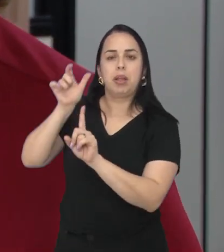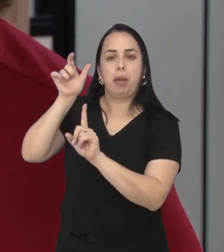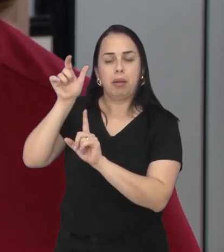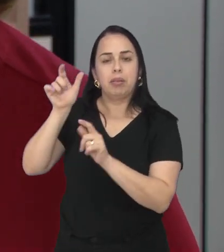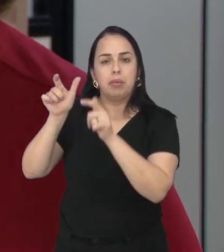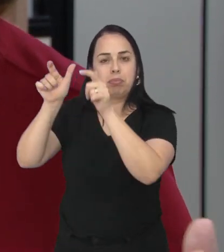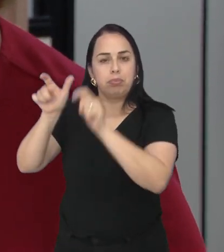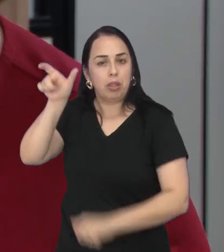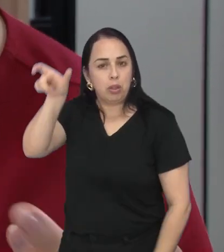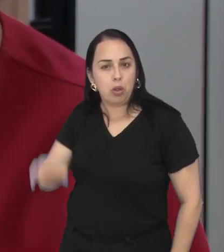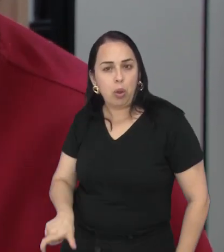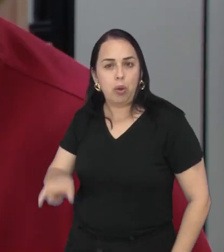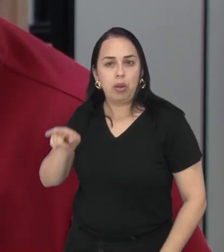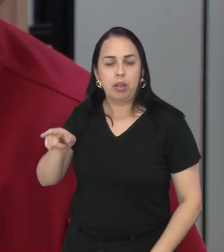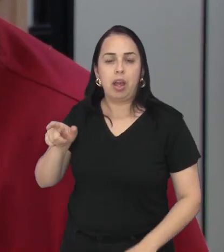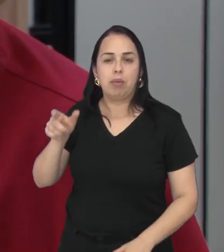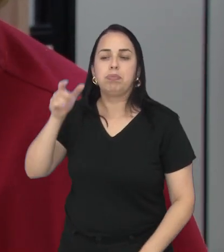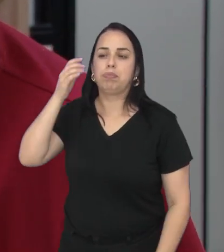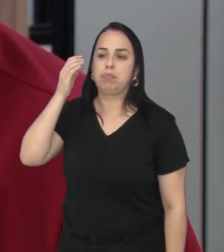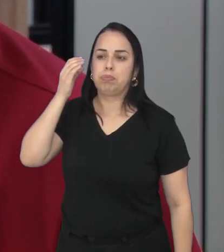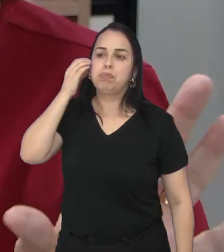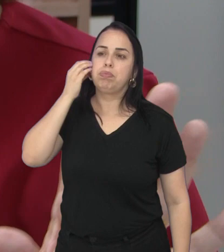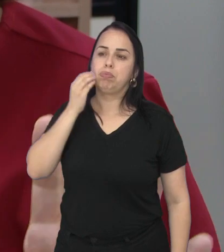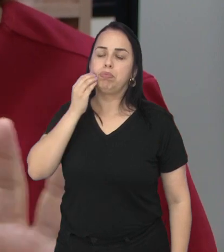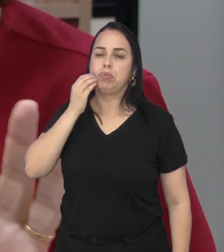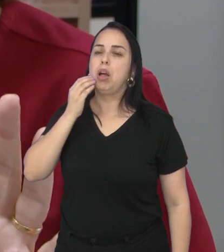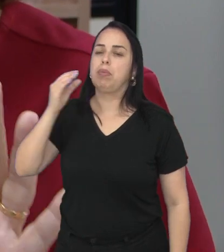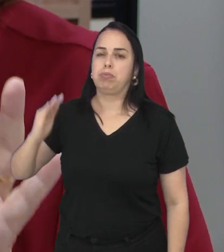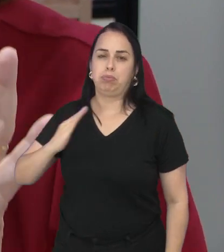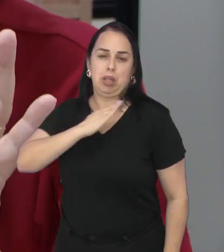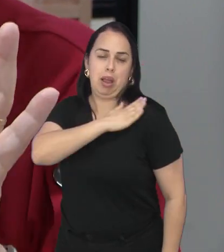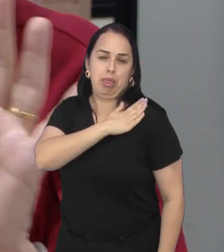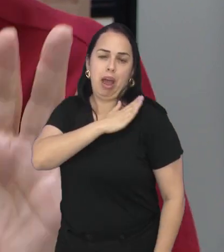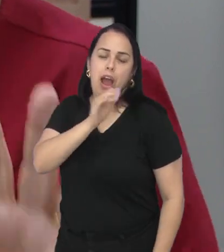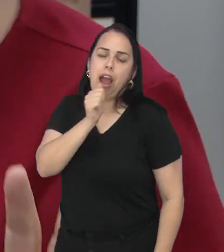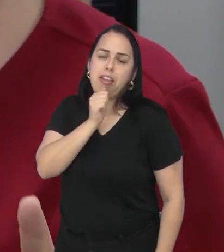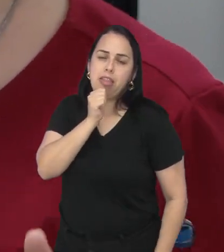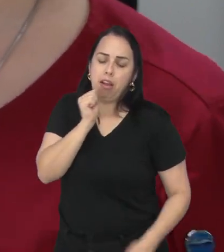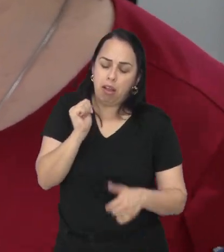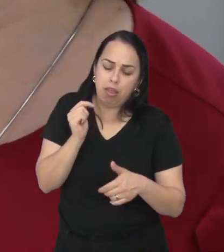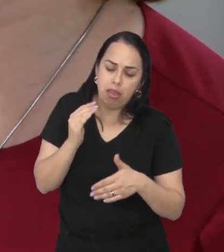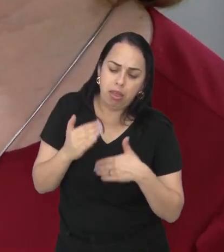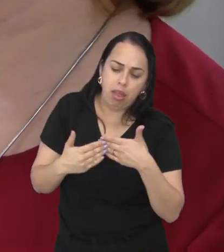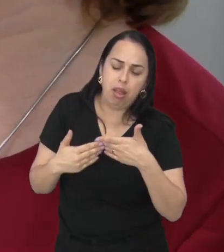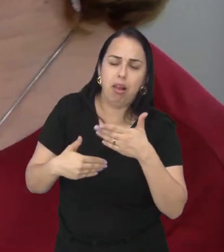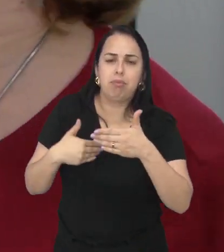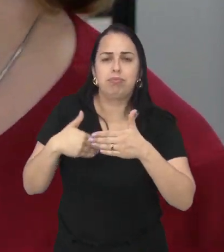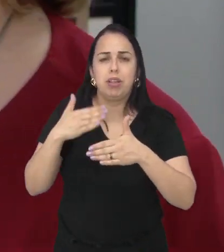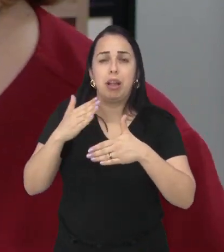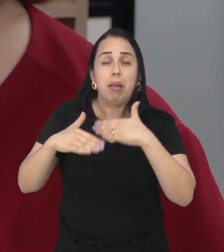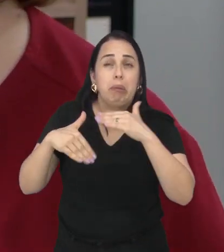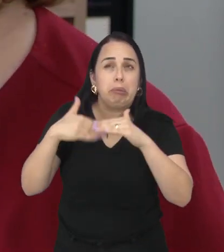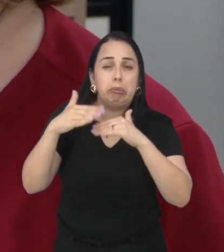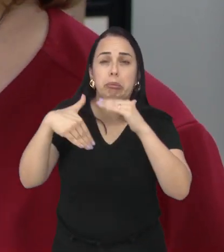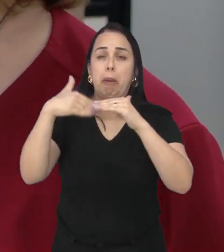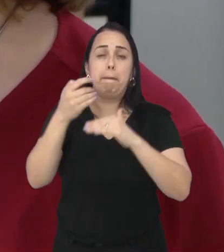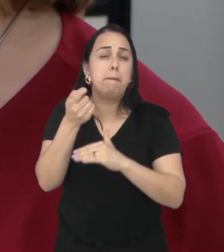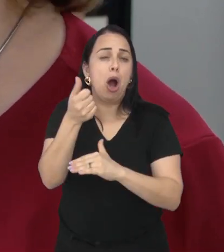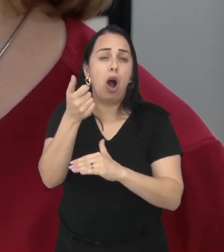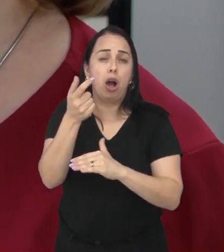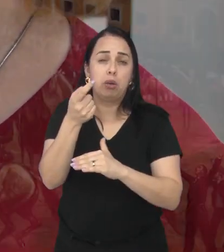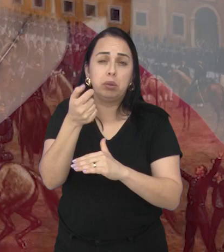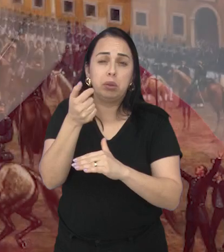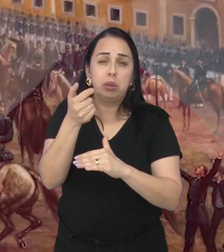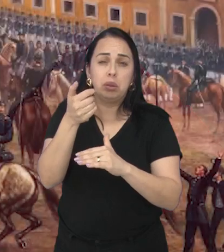da oligarquia, principalmente da oligarquia cafeeira. Digamos, alguns avanços mínimos ainda em relação ao que se pretendia,